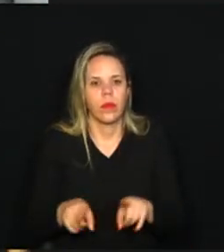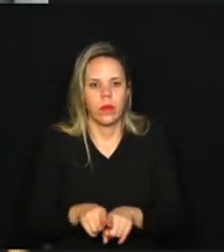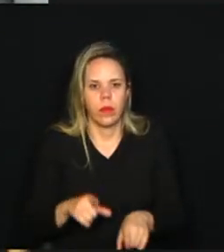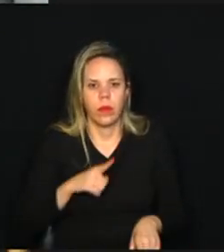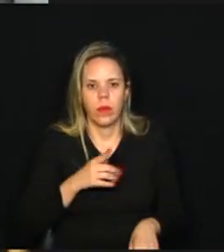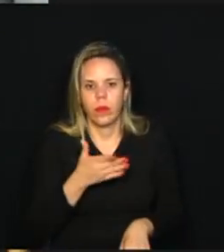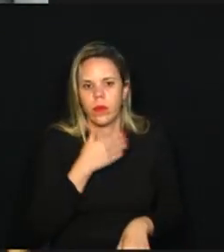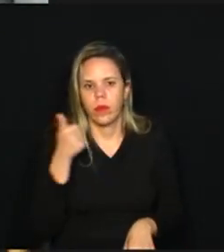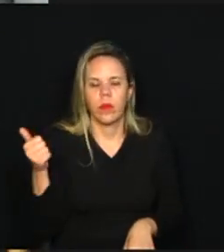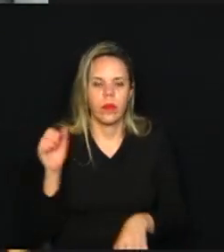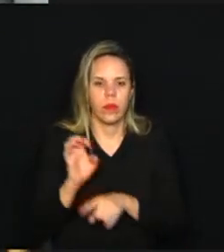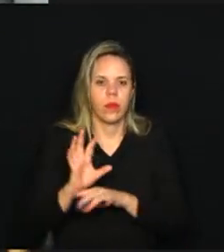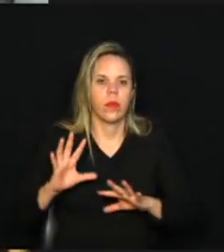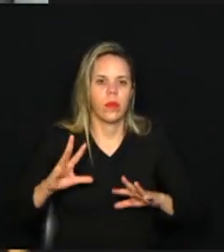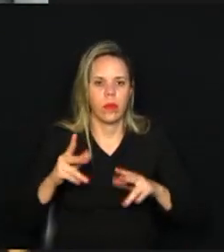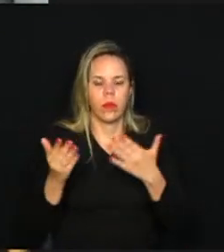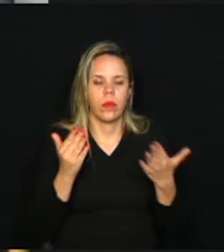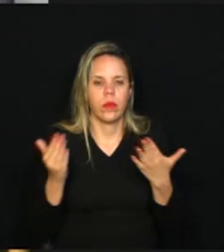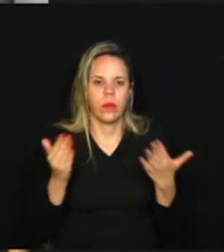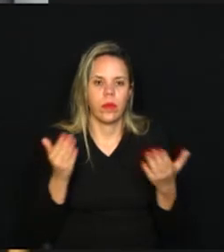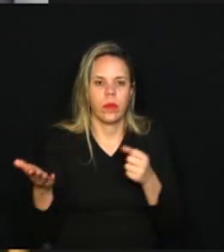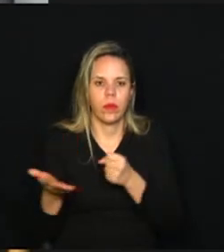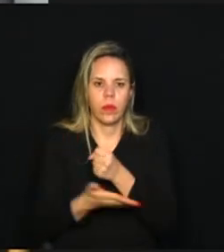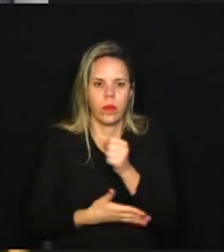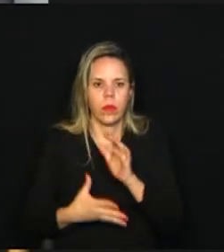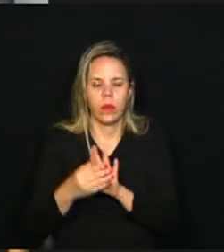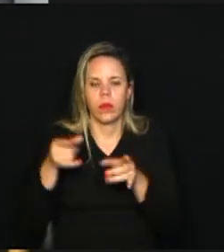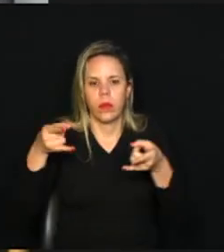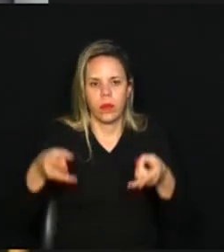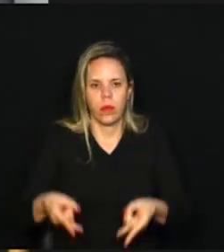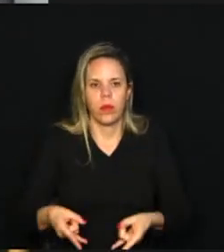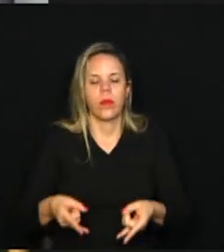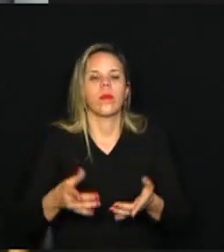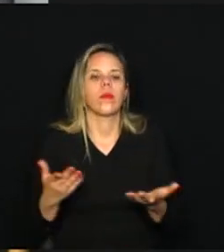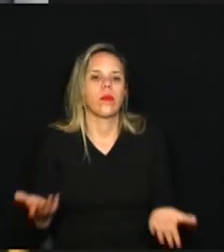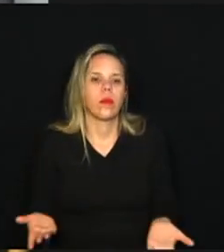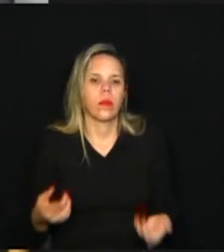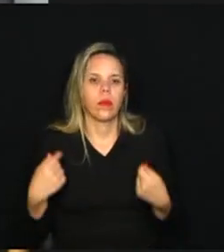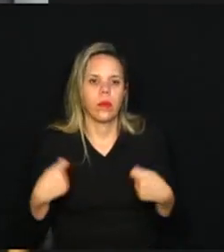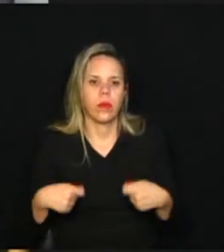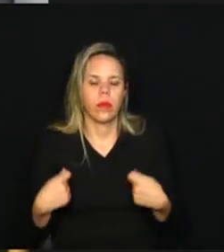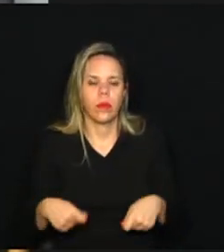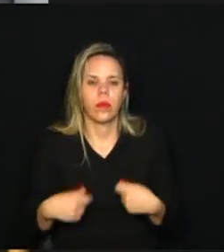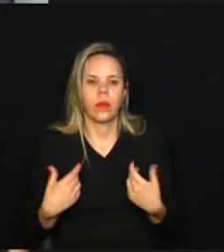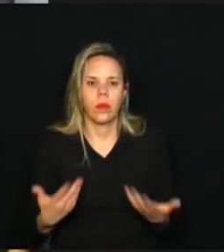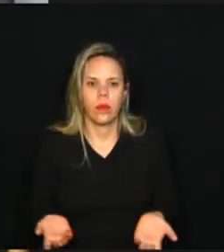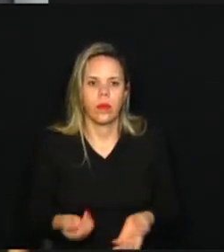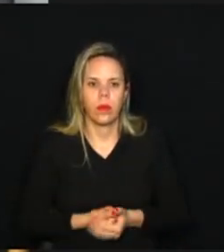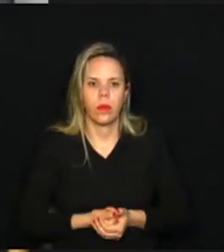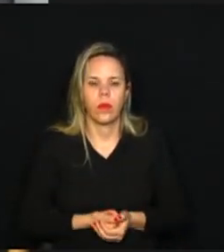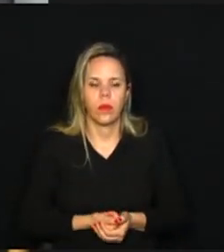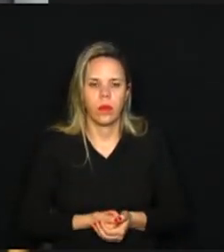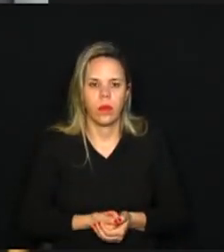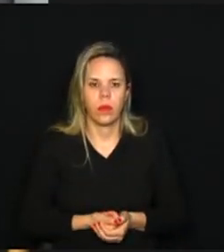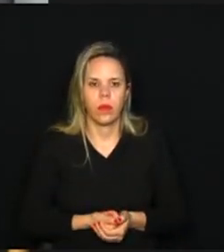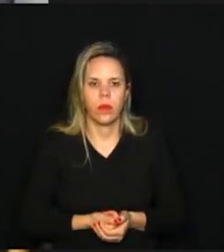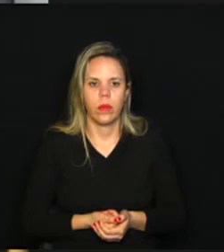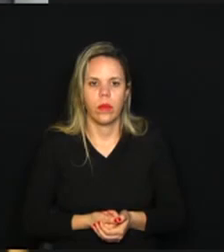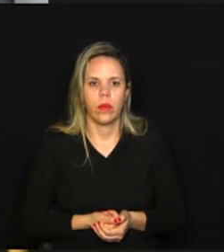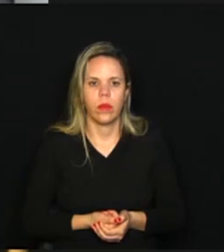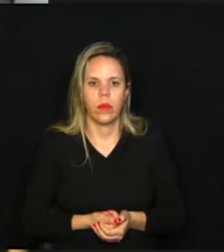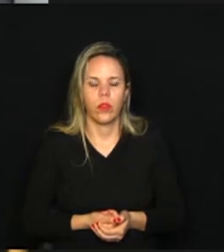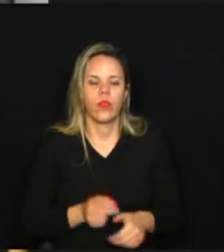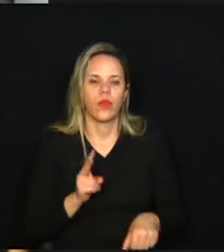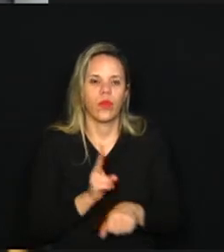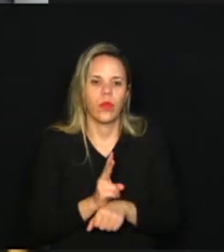melhor estado de todos, a gente baseou muito em leito, né? E a gente precisa, né, numa relação humanitária, pensar que as